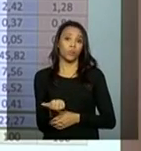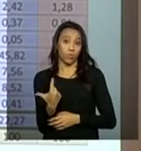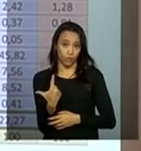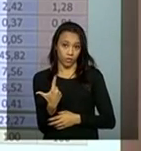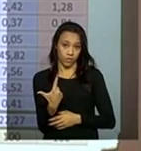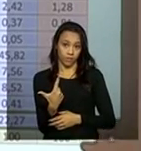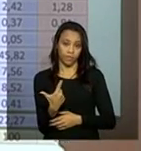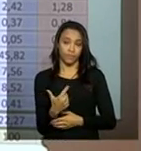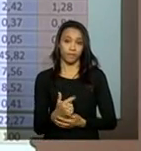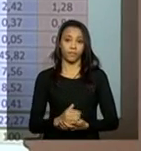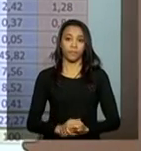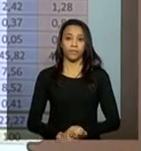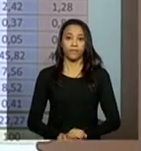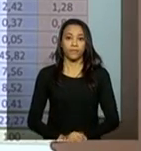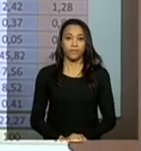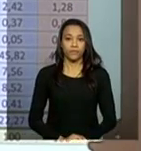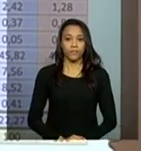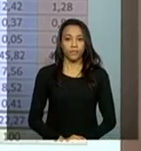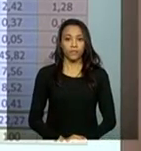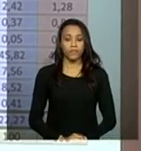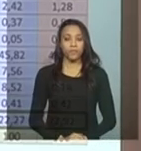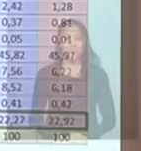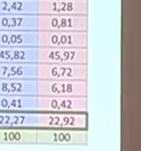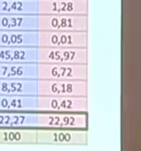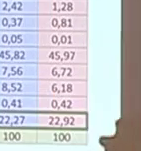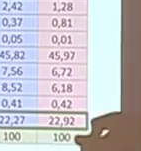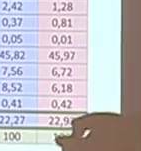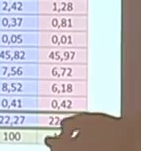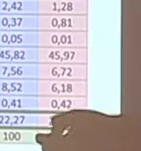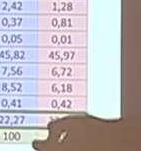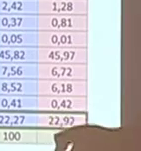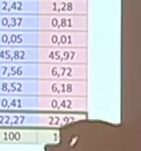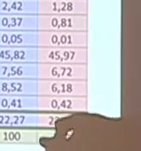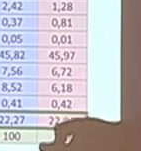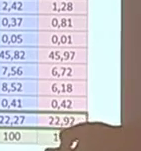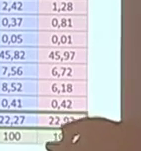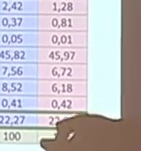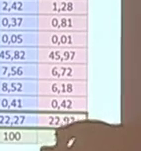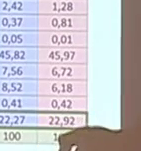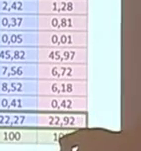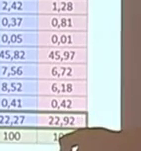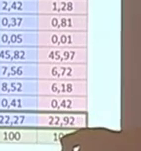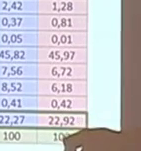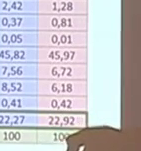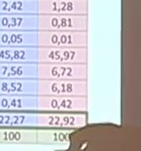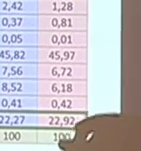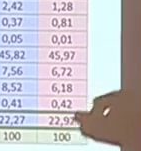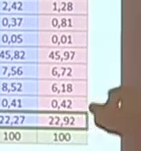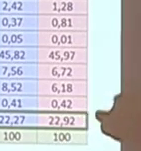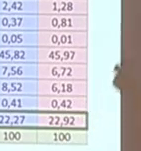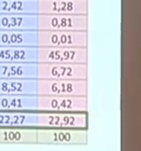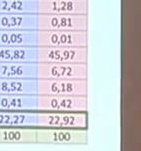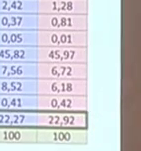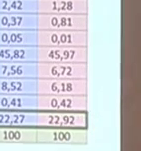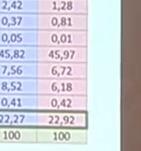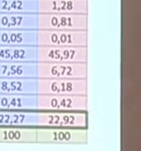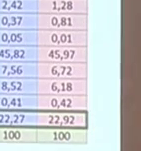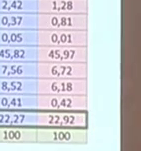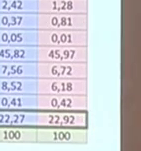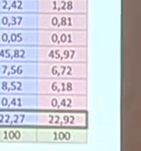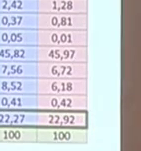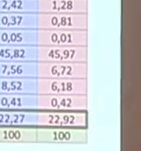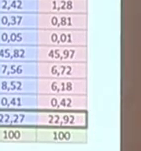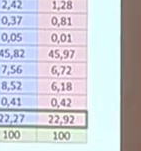2012. Significando que aqui temos uma área em vegetação secundária, que ela é